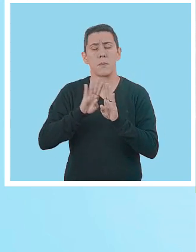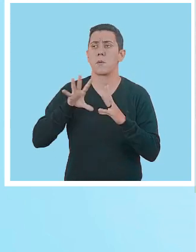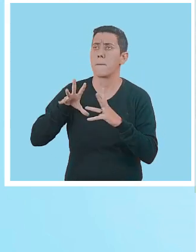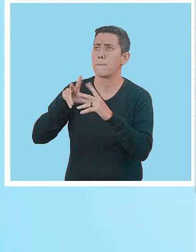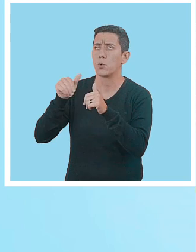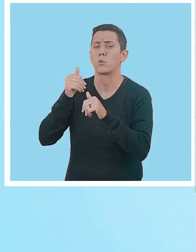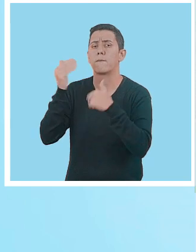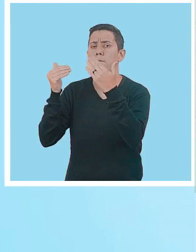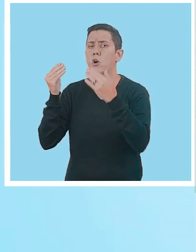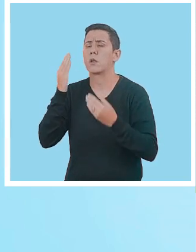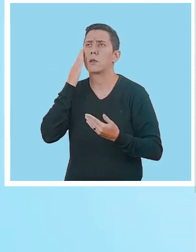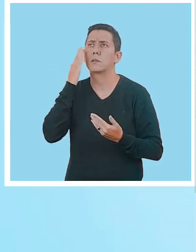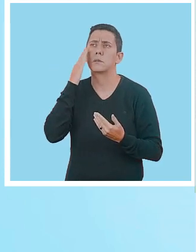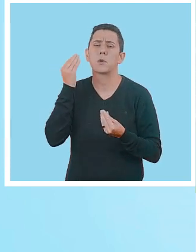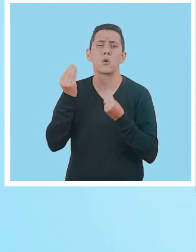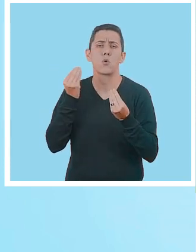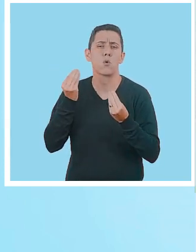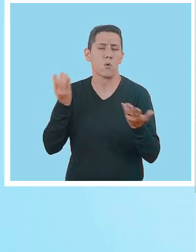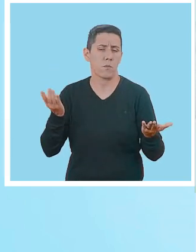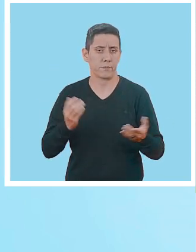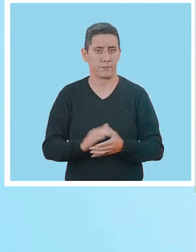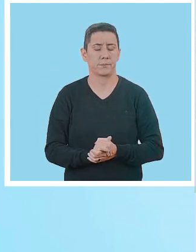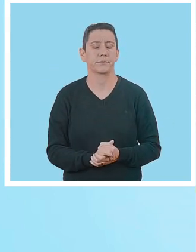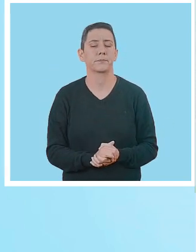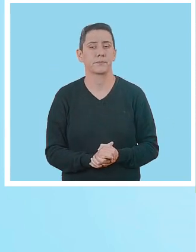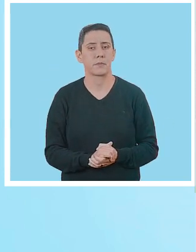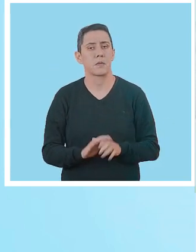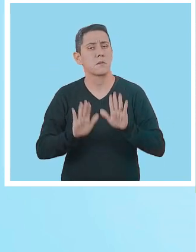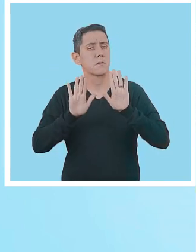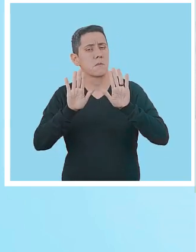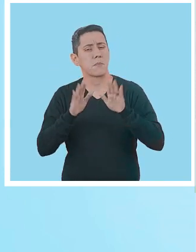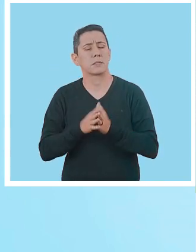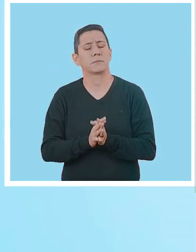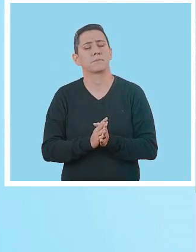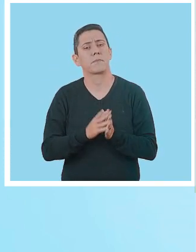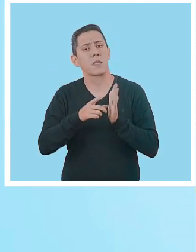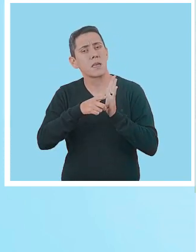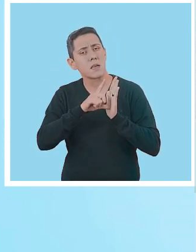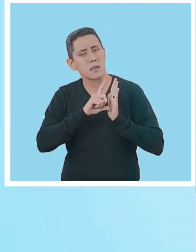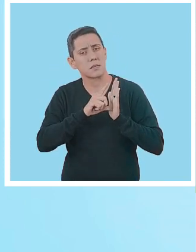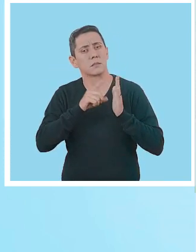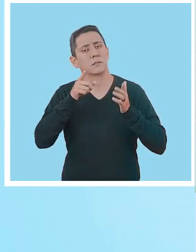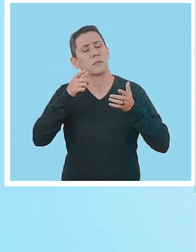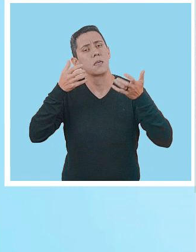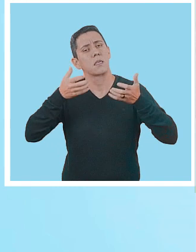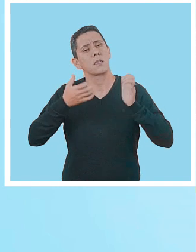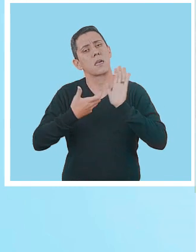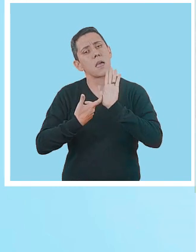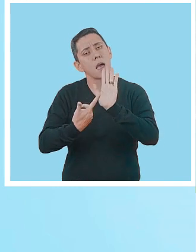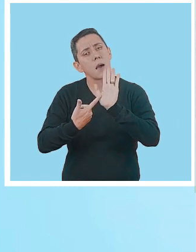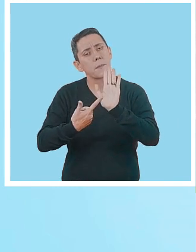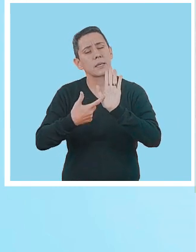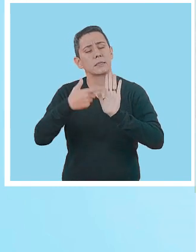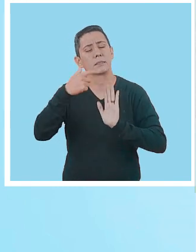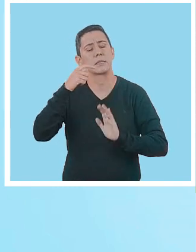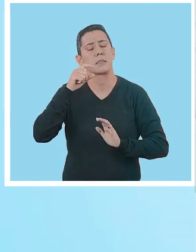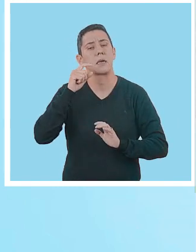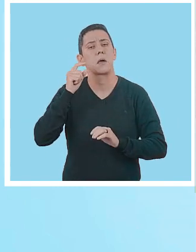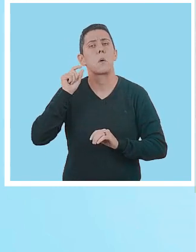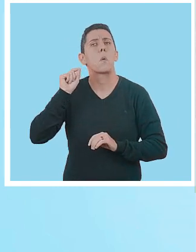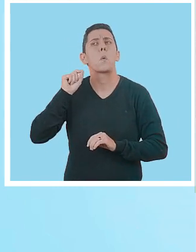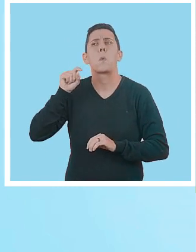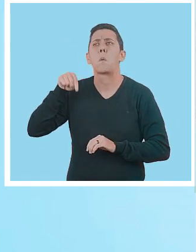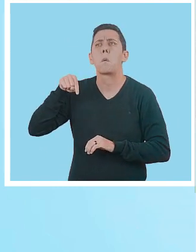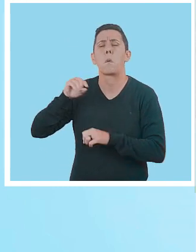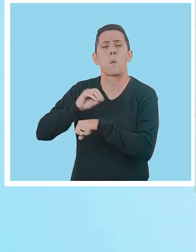globais Ok antes de começarmos gostaria de rapidamente fazer uma apresentação da Rual Ei